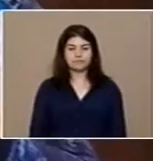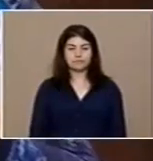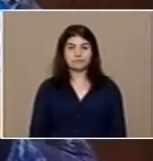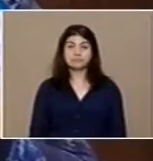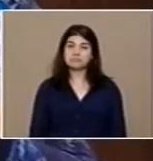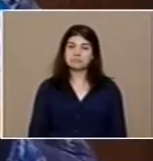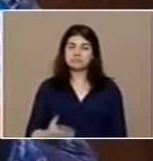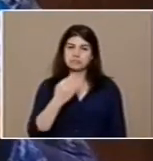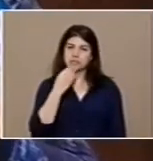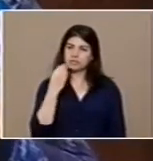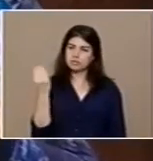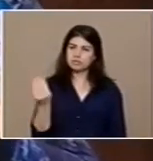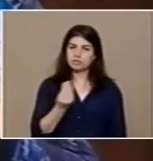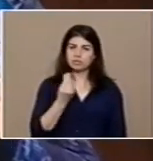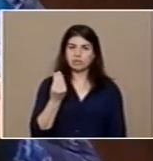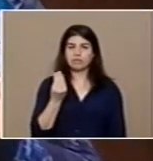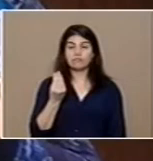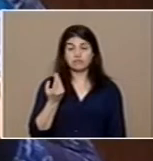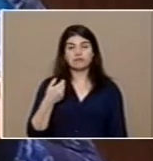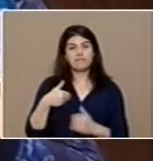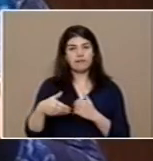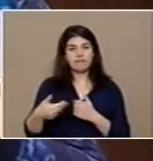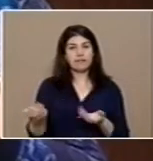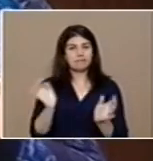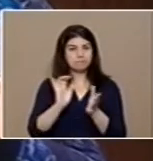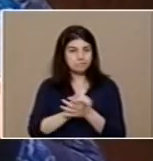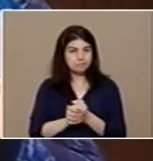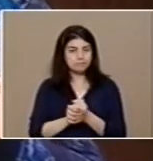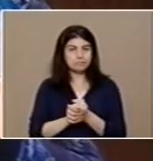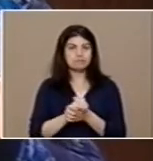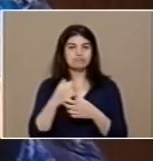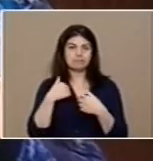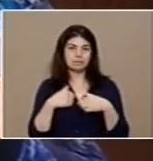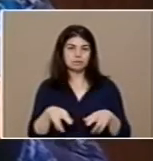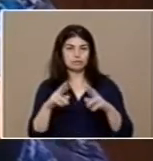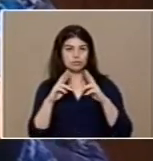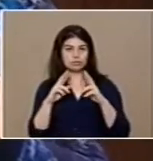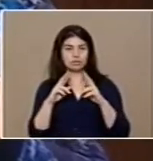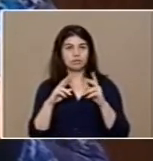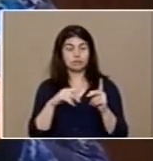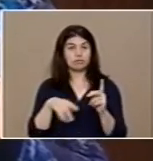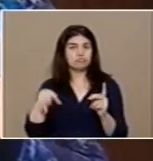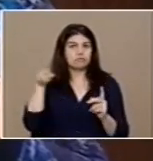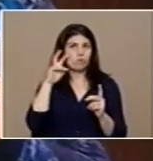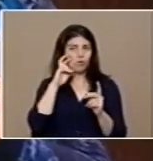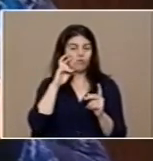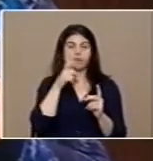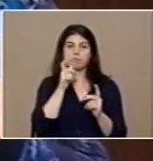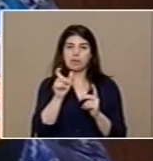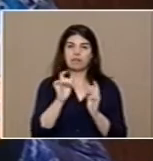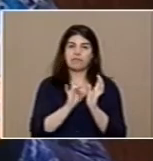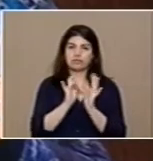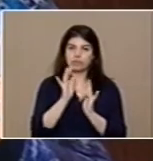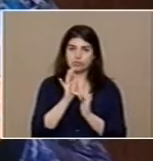e os jovens que se preparam para o matrimónio para que encontrem nas palavras de Jesus